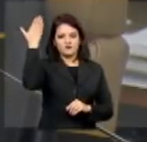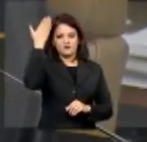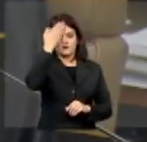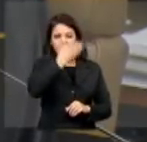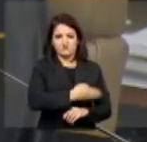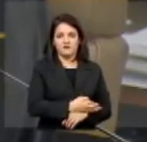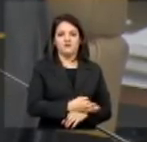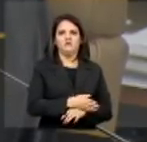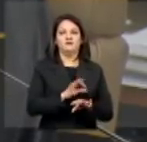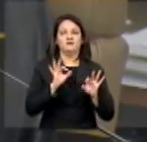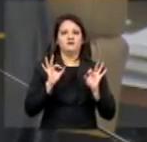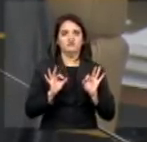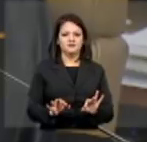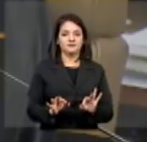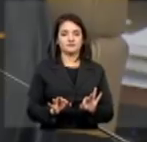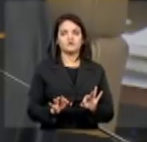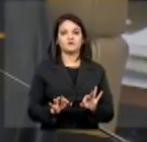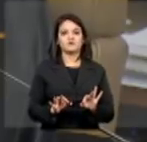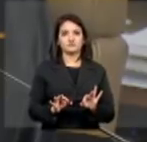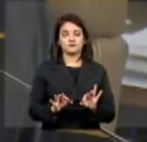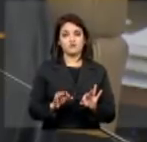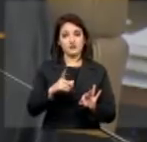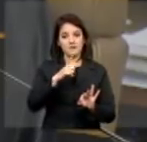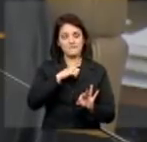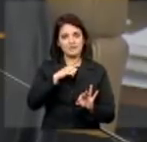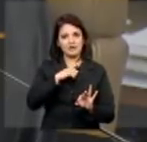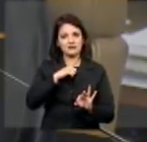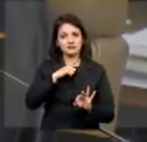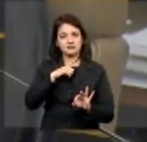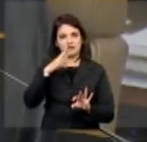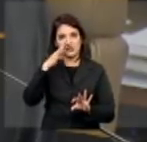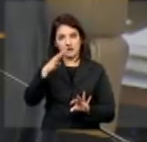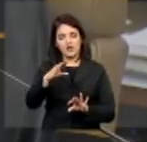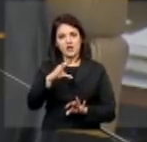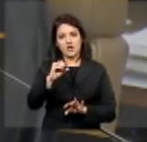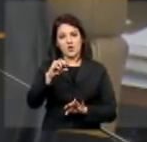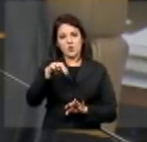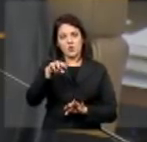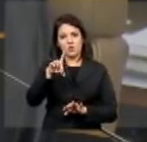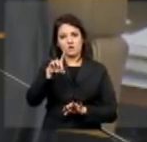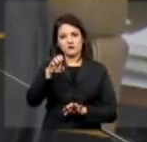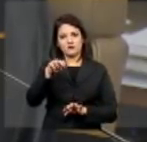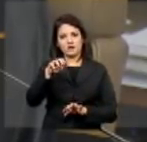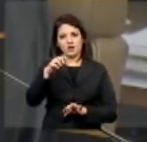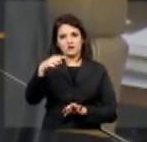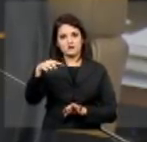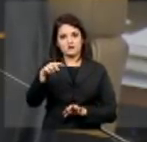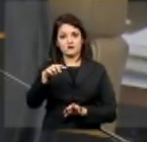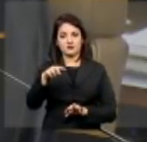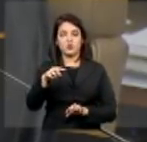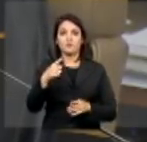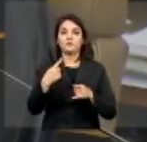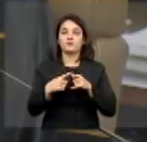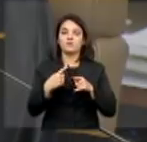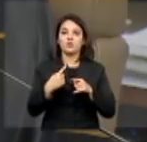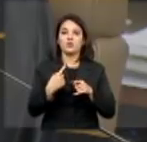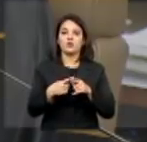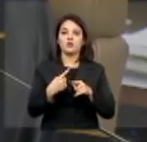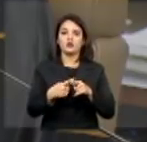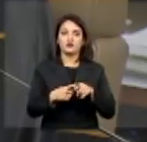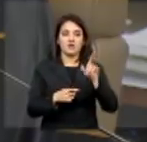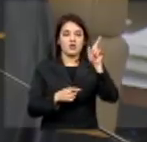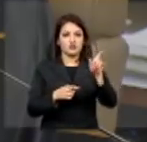caso para lastrear a condenação sendo que nas palavras da defesa técnica o próprio colaborador não